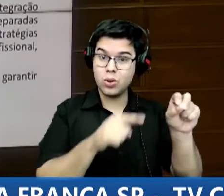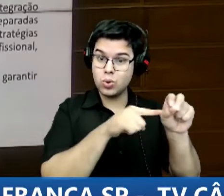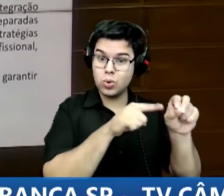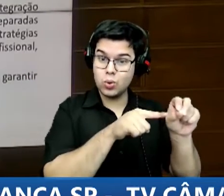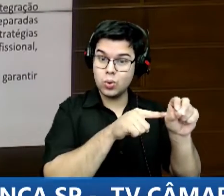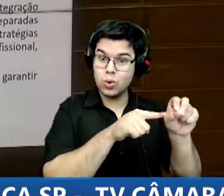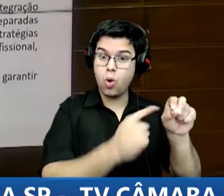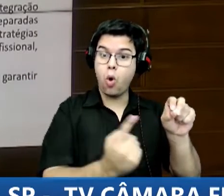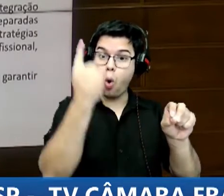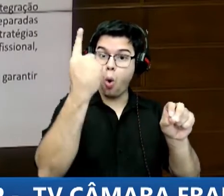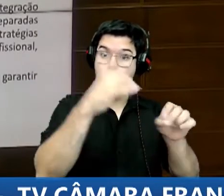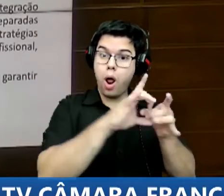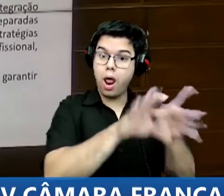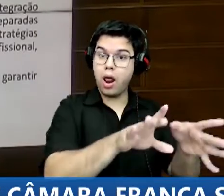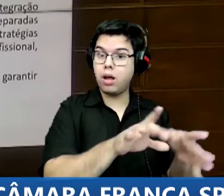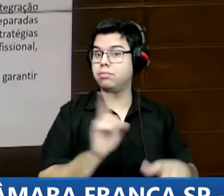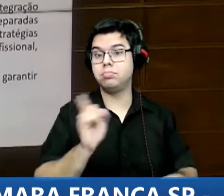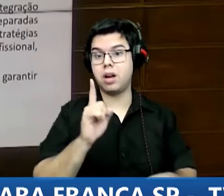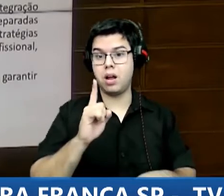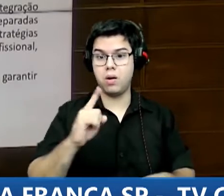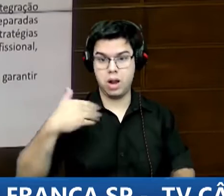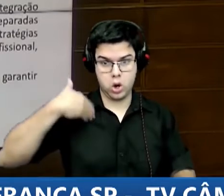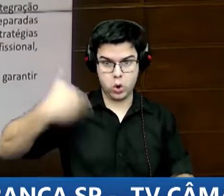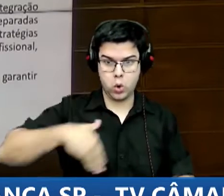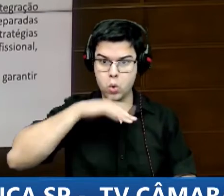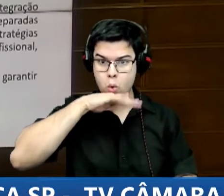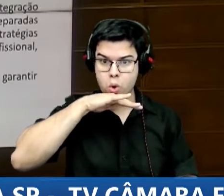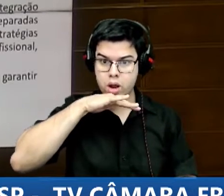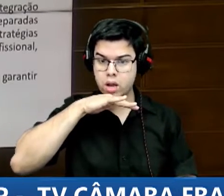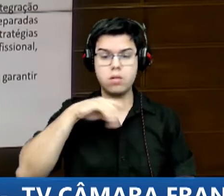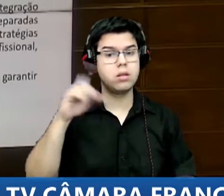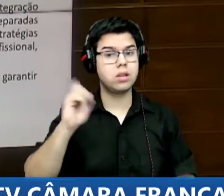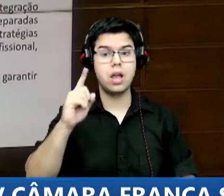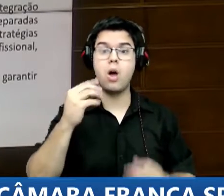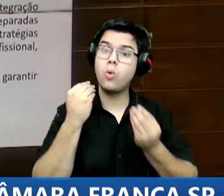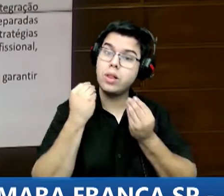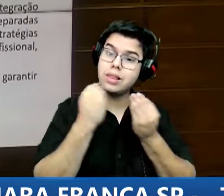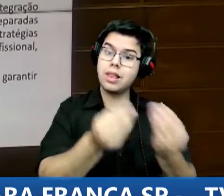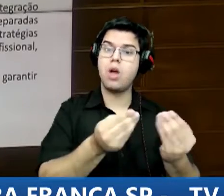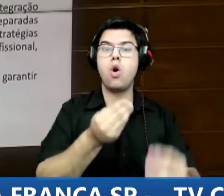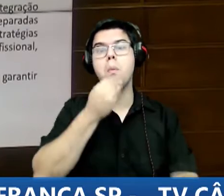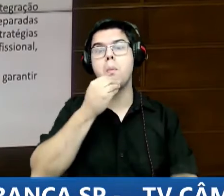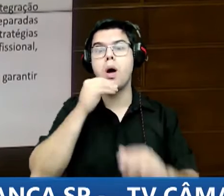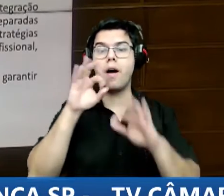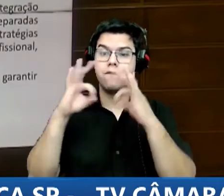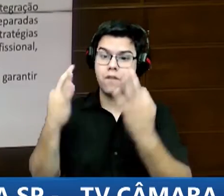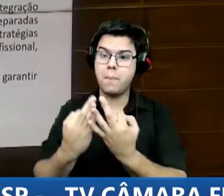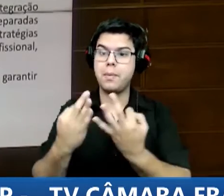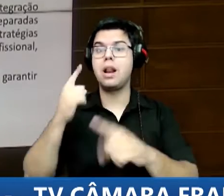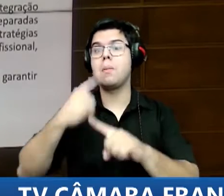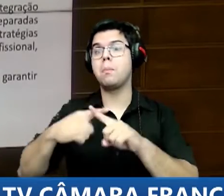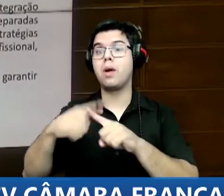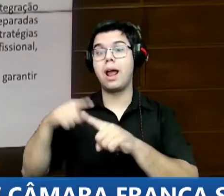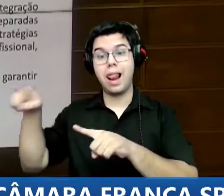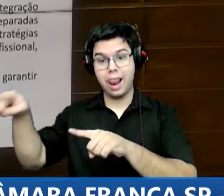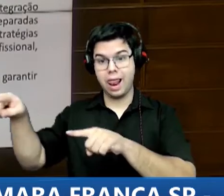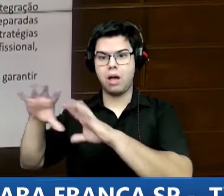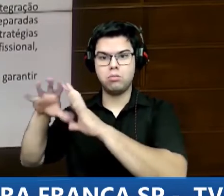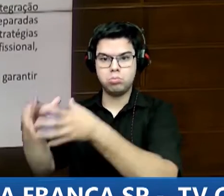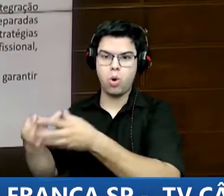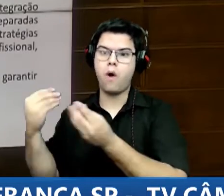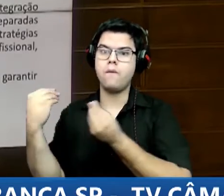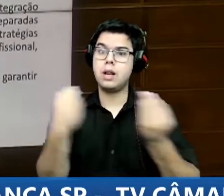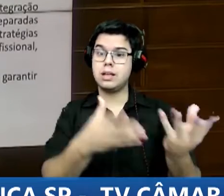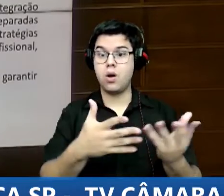concedido. Porque a juíza é ruim? Não, porque a juíza deu oportunidade para as famílias a partir daquilo que a rede ofereceu. Boa parte desses